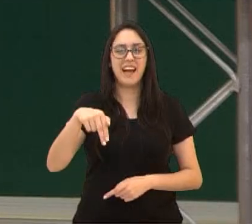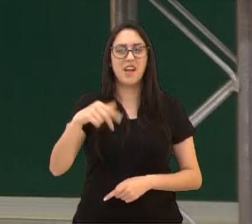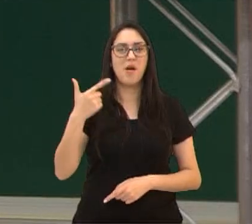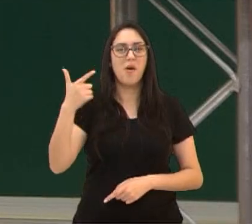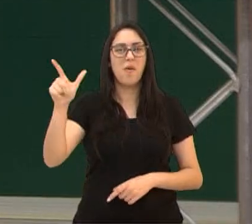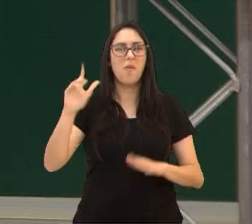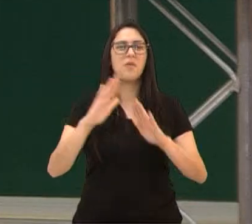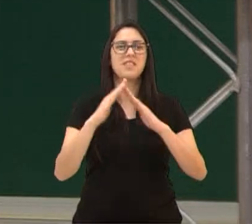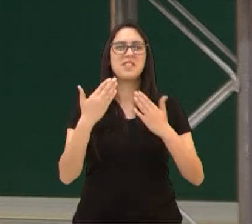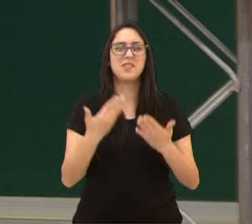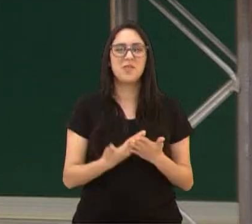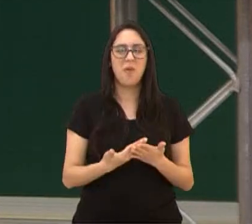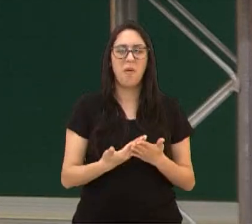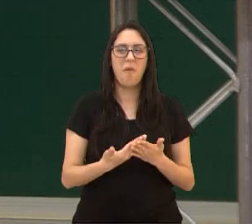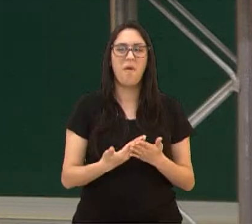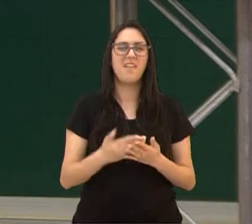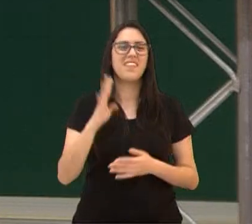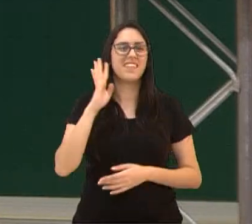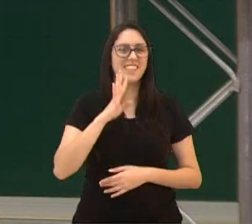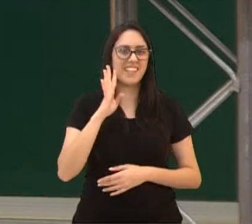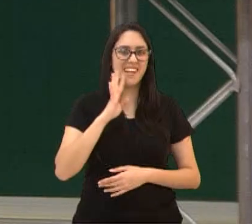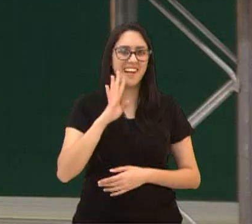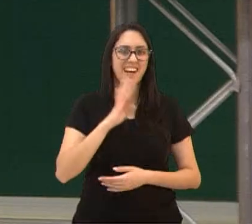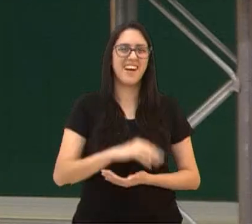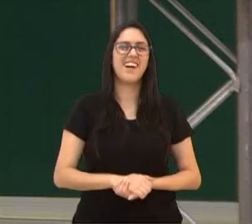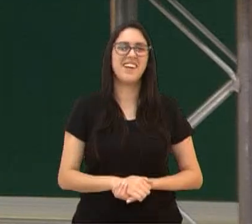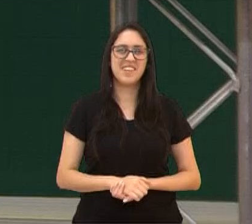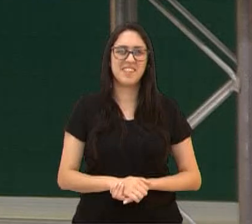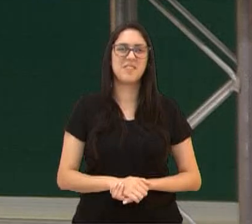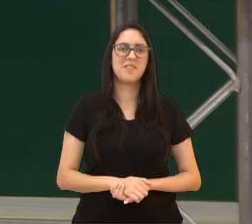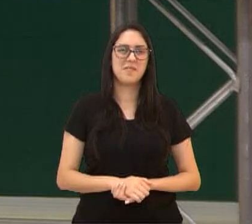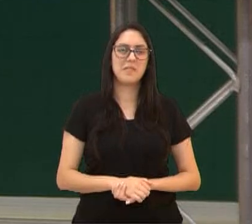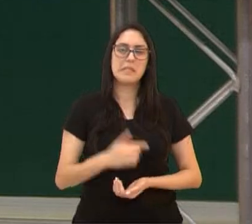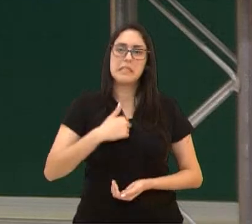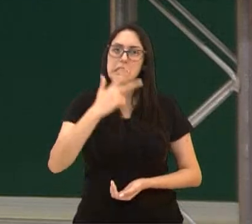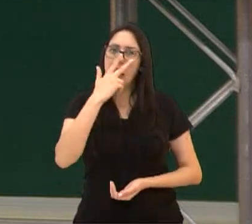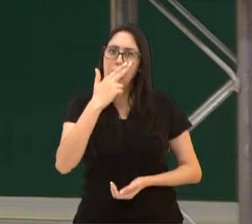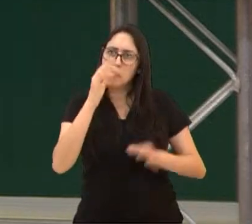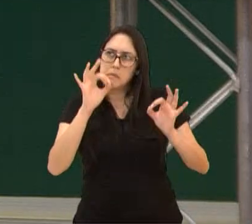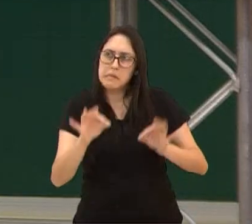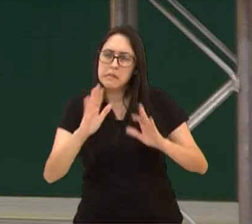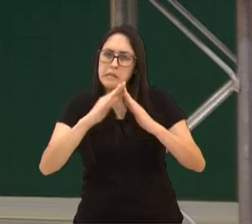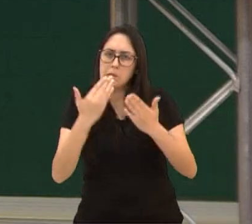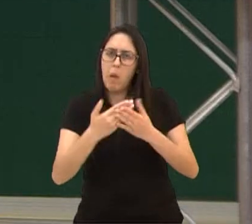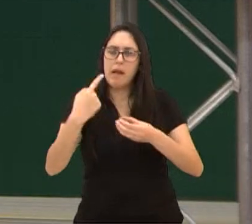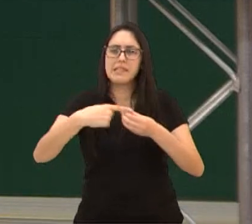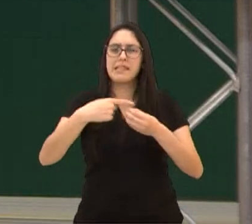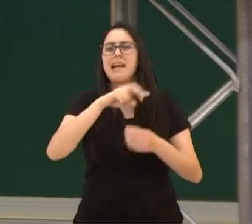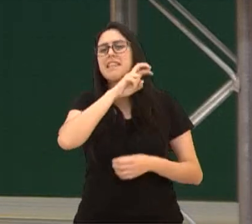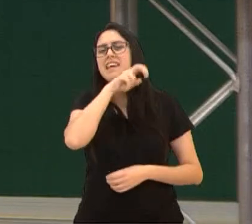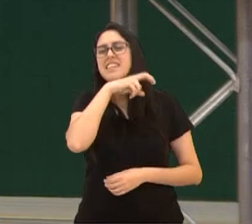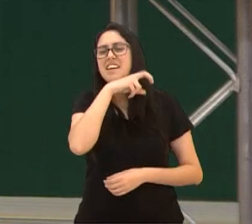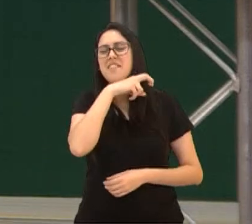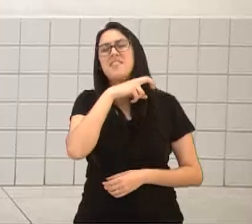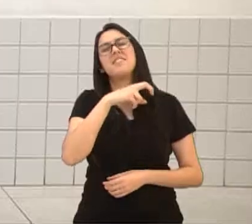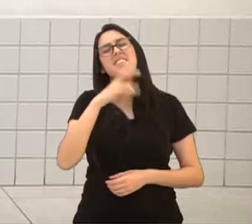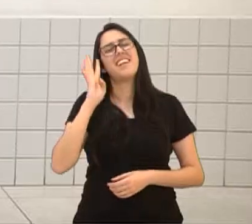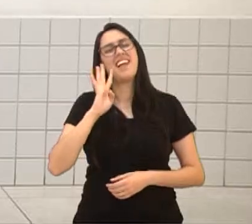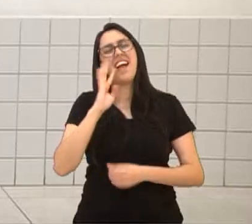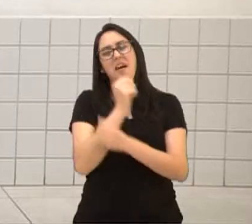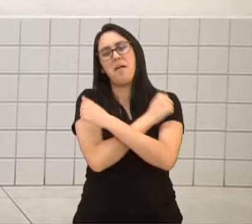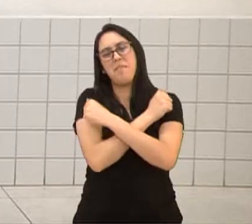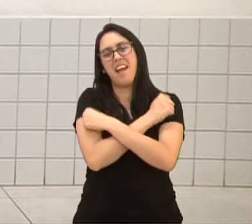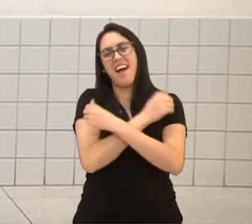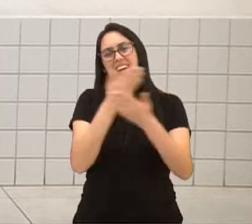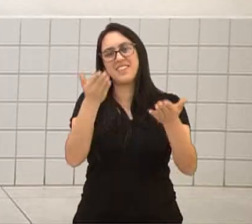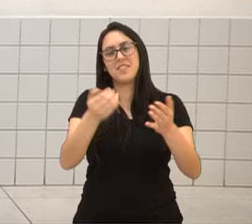Professor Vitório Emanuel Abrosino. Eu acho que é isso, tá? De Cascavel, Paraná. Um forte abraço, galera. Tá